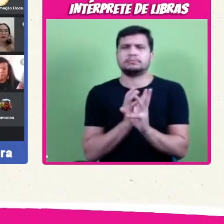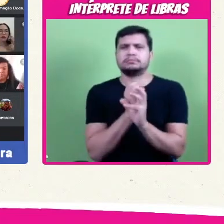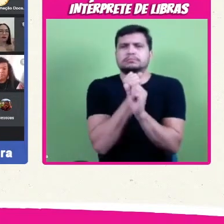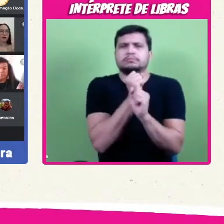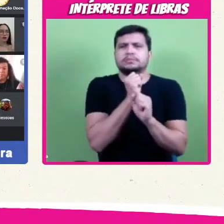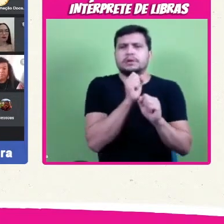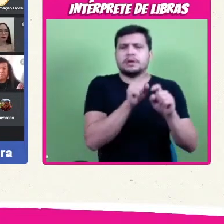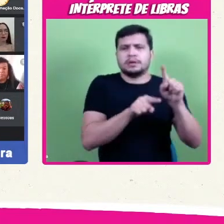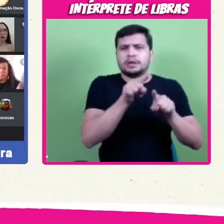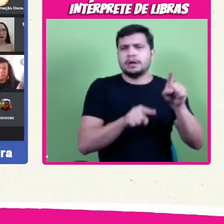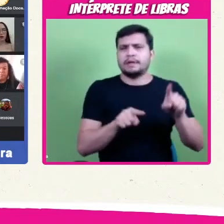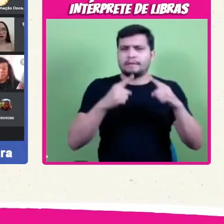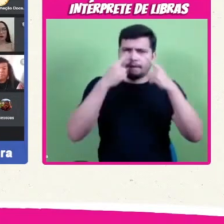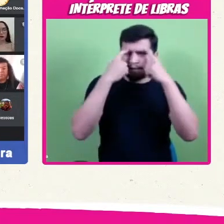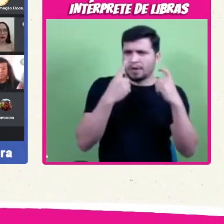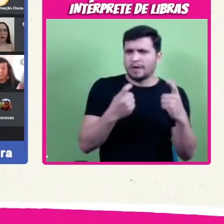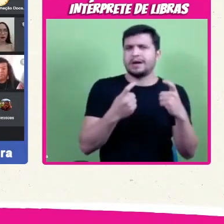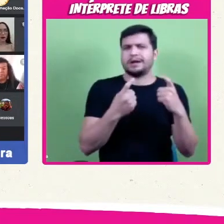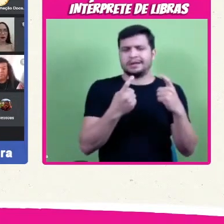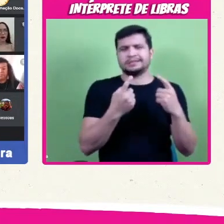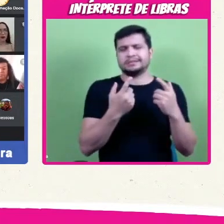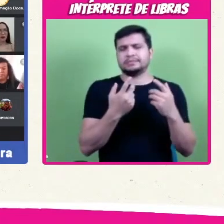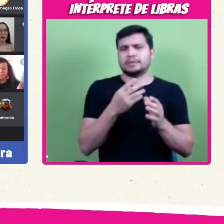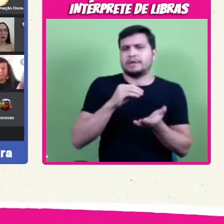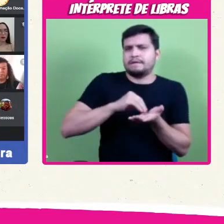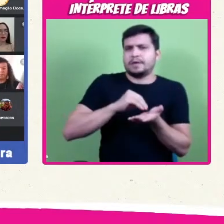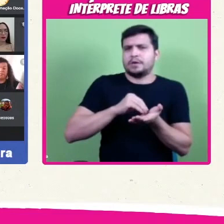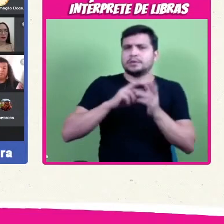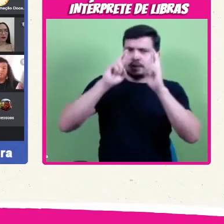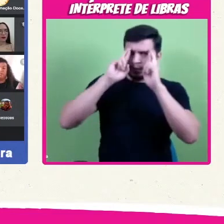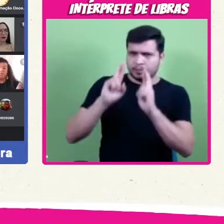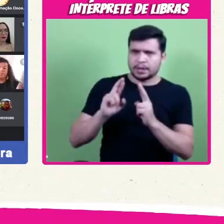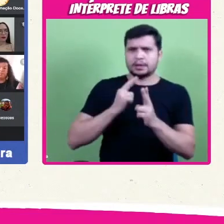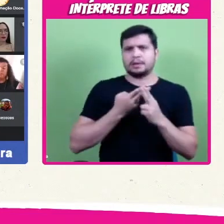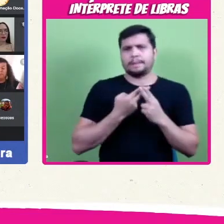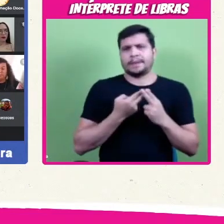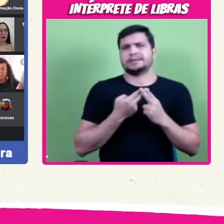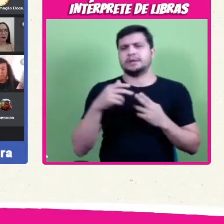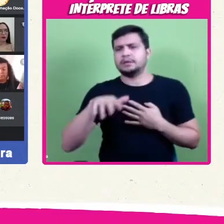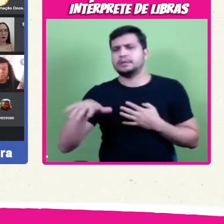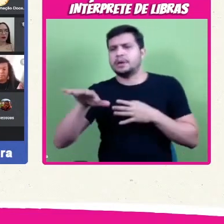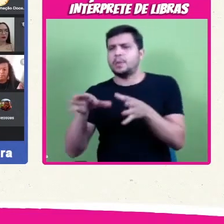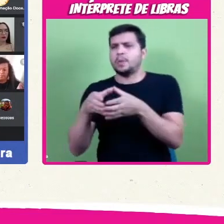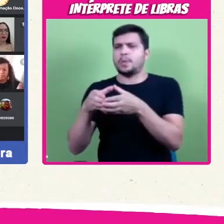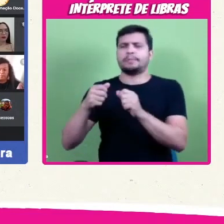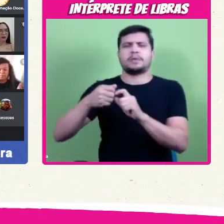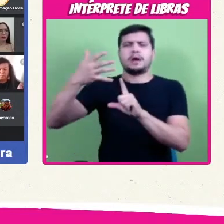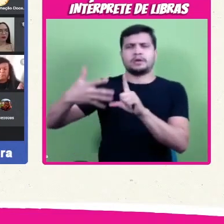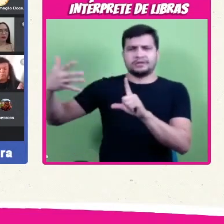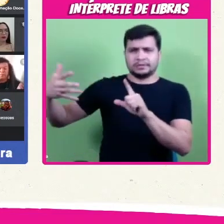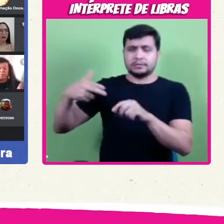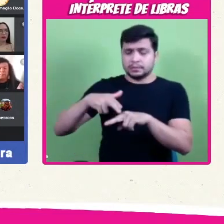intolerância contra as populações LGBTQIA+, nós precisamos